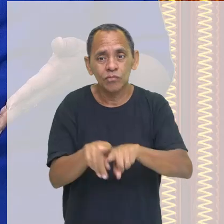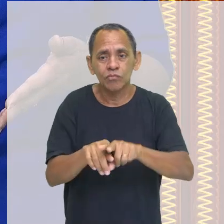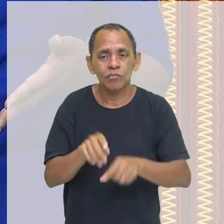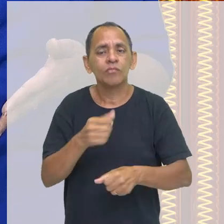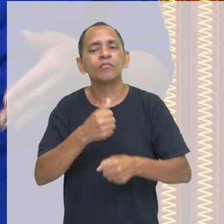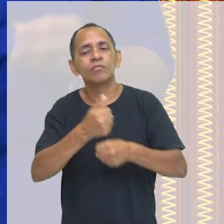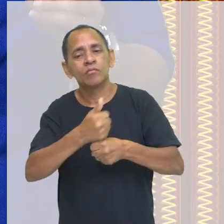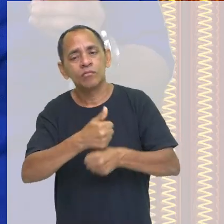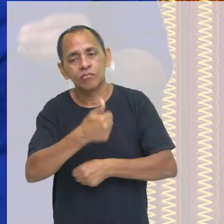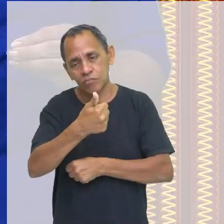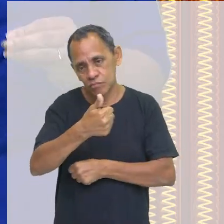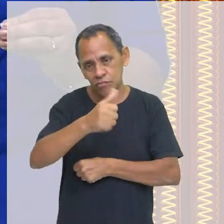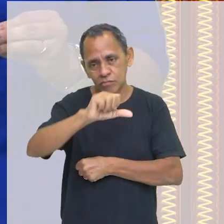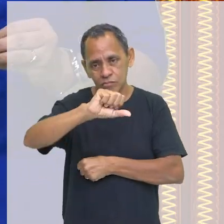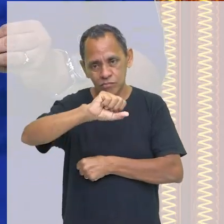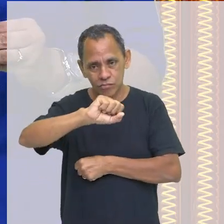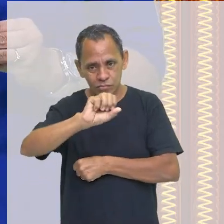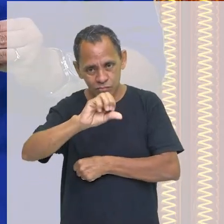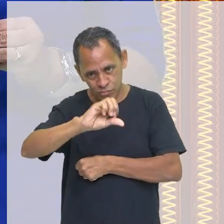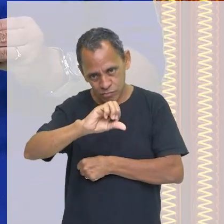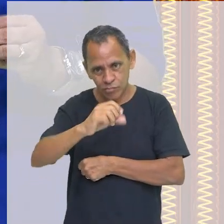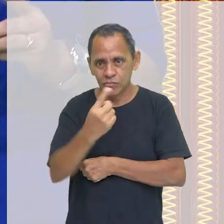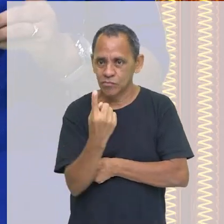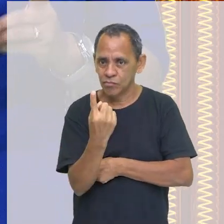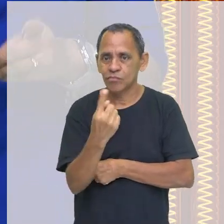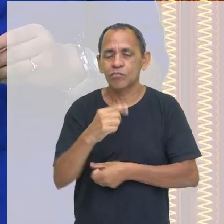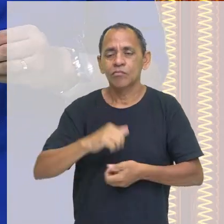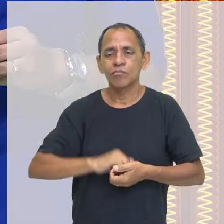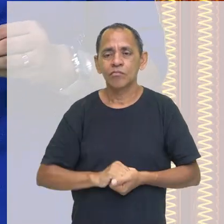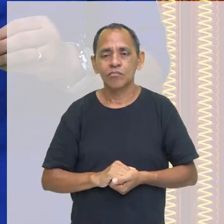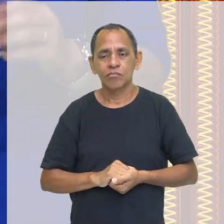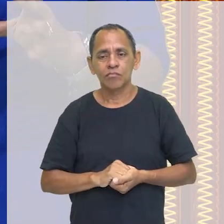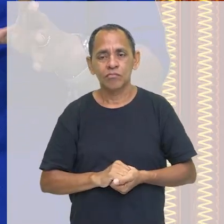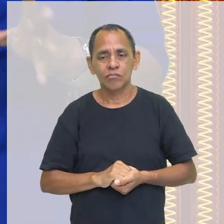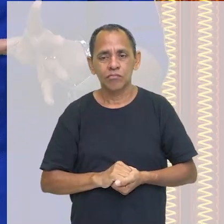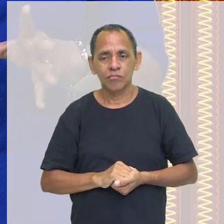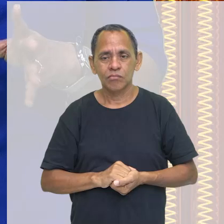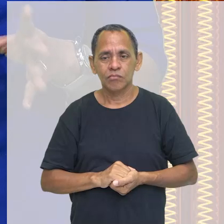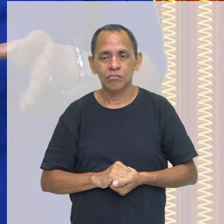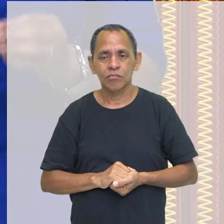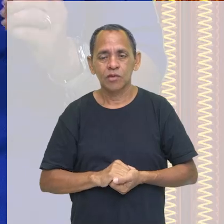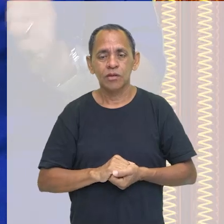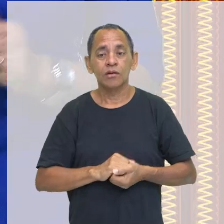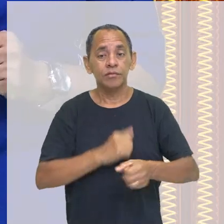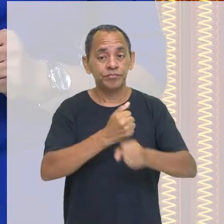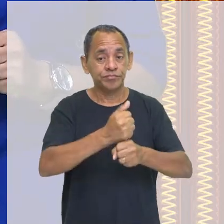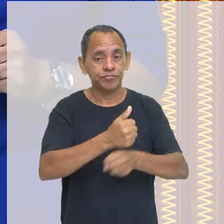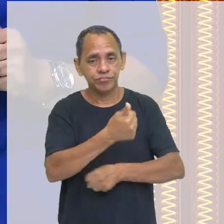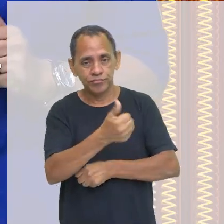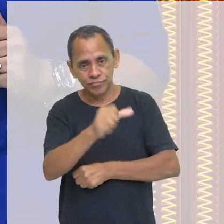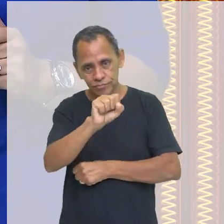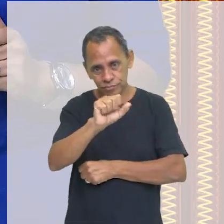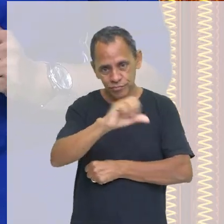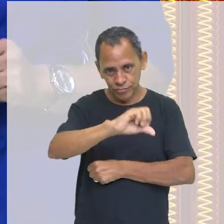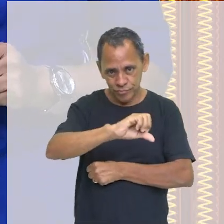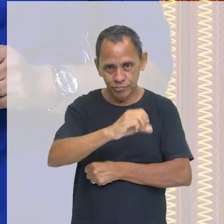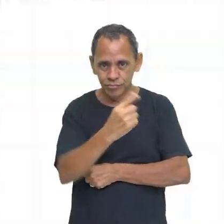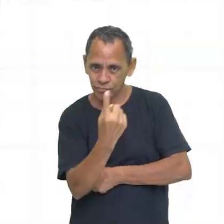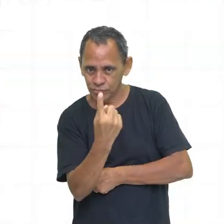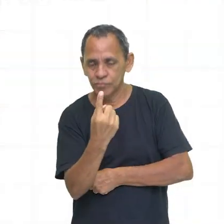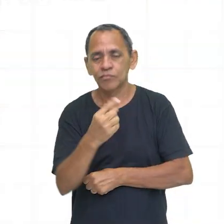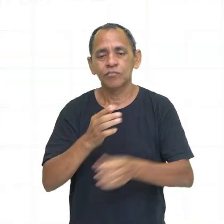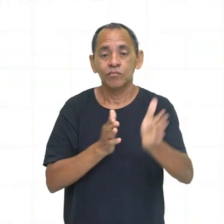essa Constituição vai ser a de 1891. Então, vamos especificar melhor o governo provisório. Olha